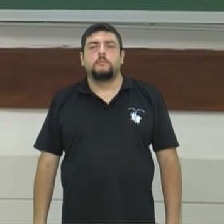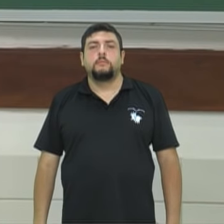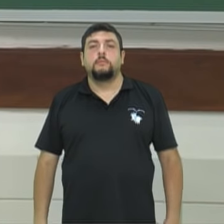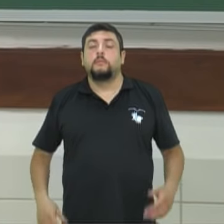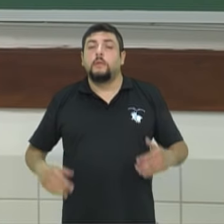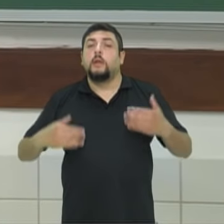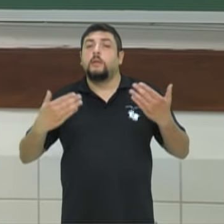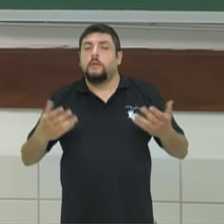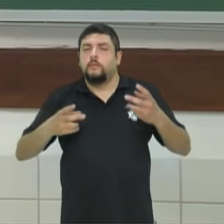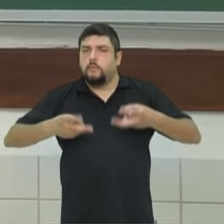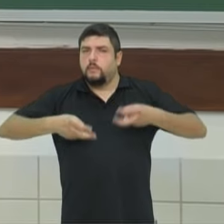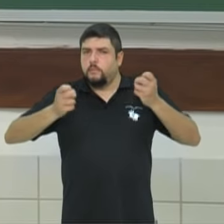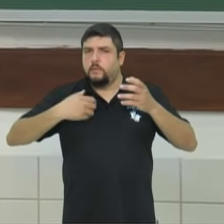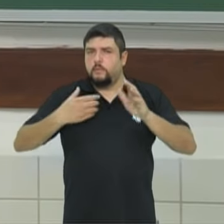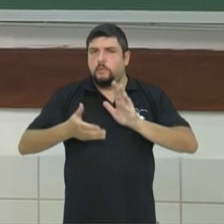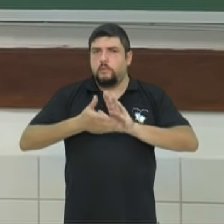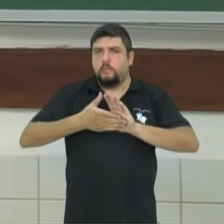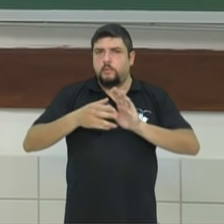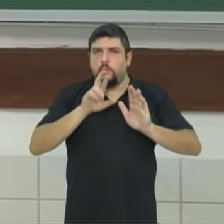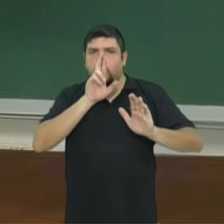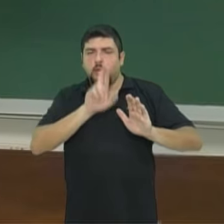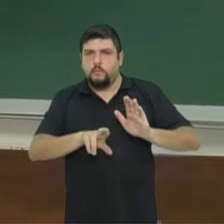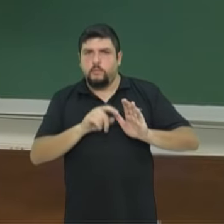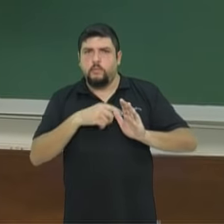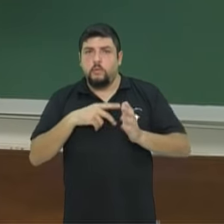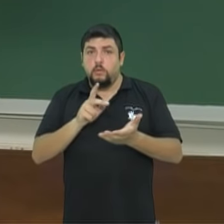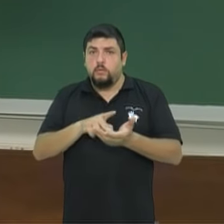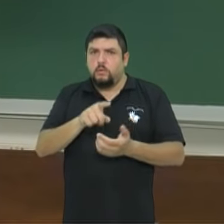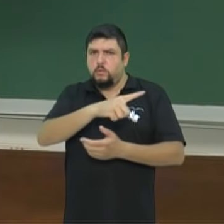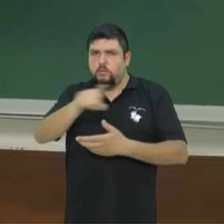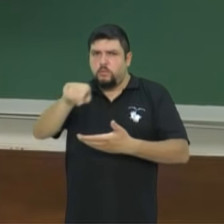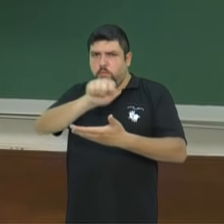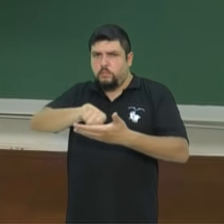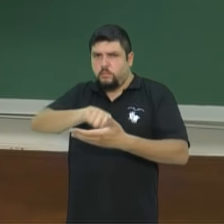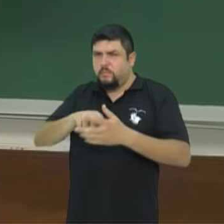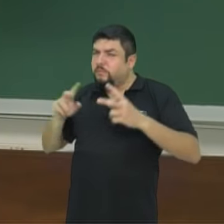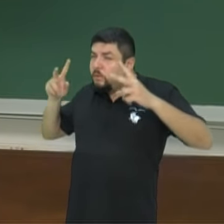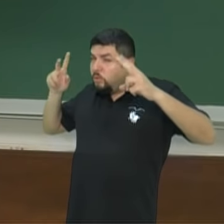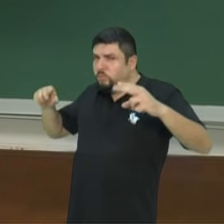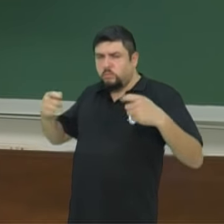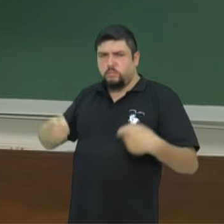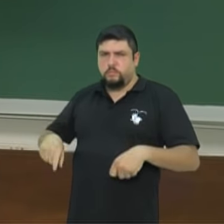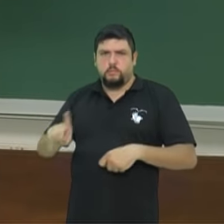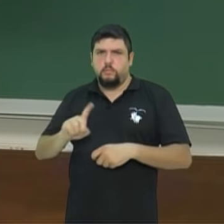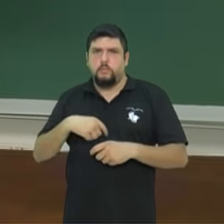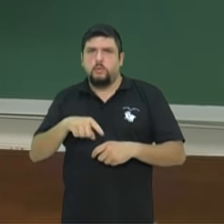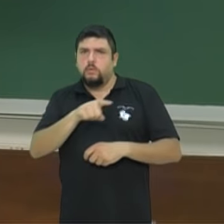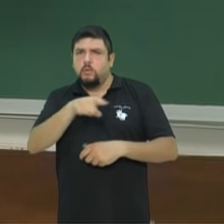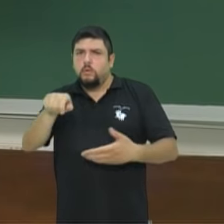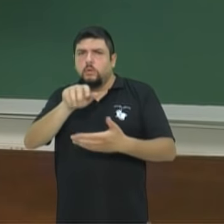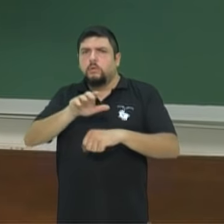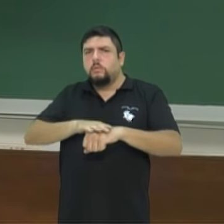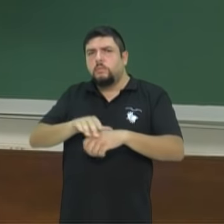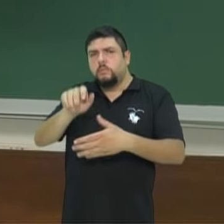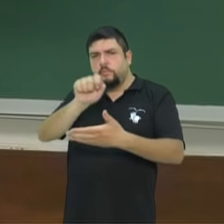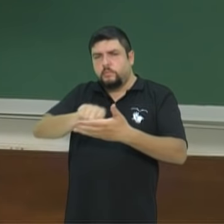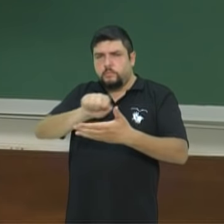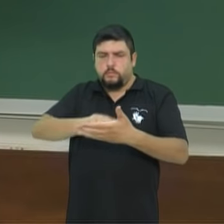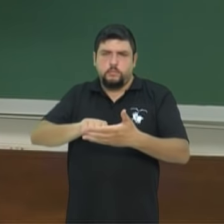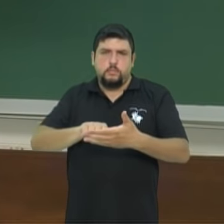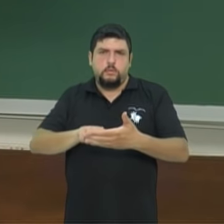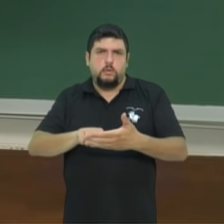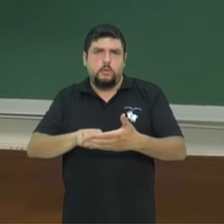Então, galera, observe uma proposta de resposta, né? Não quer dizer que o que vocês fizeram esteja errada, eu sempre falo isso, né? Porque cada